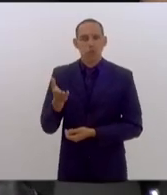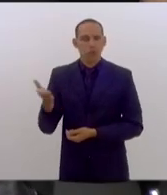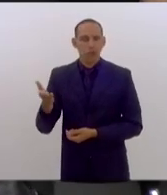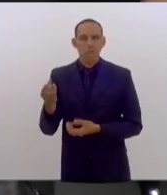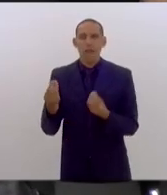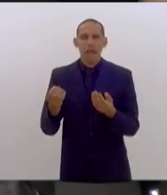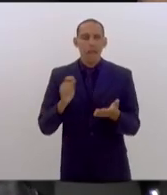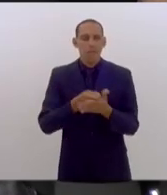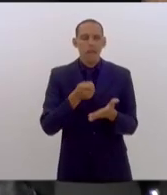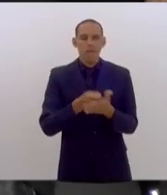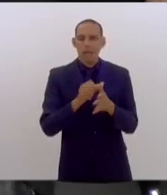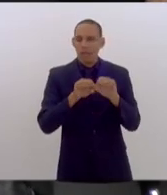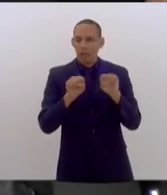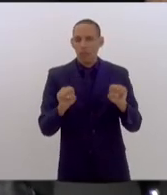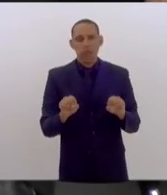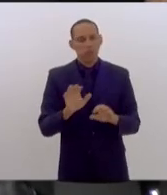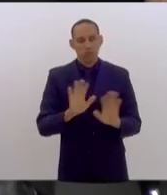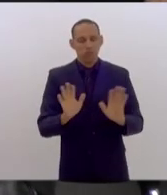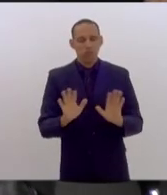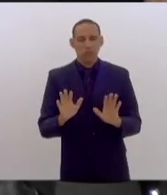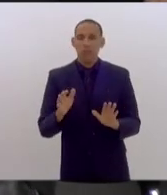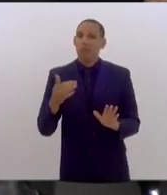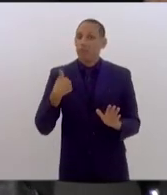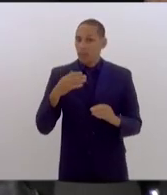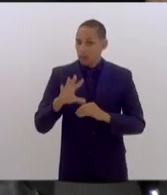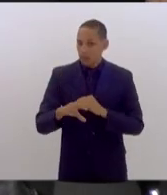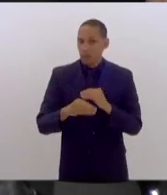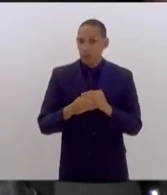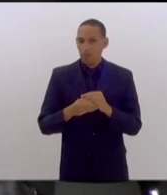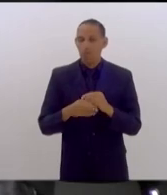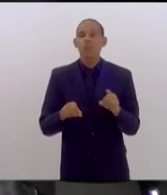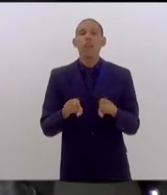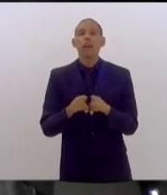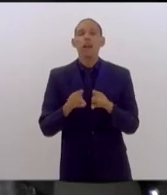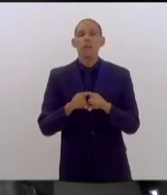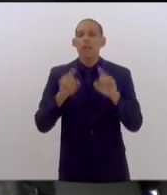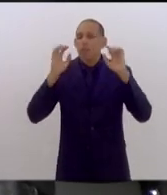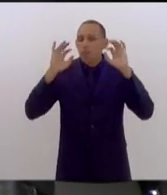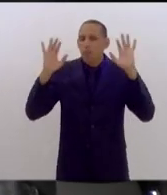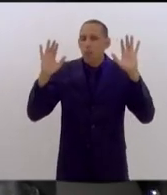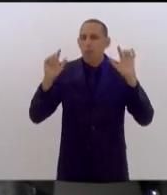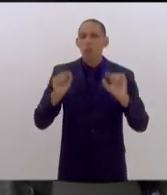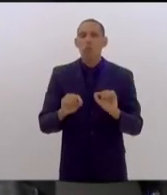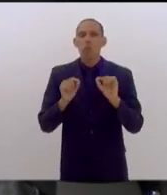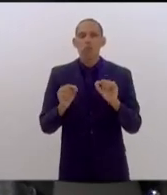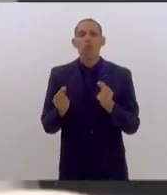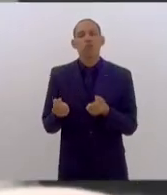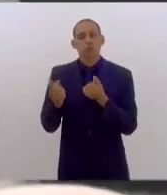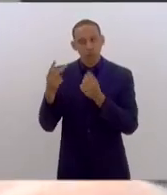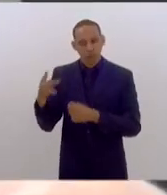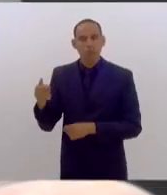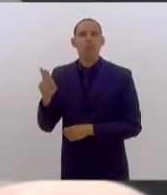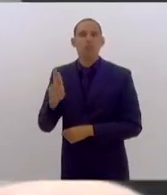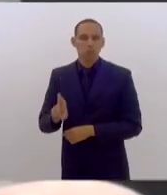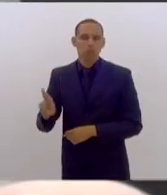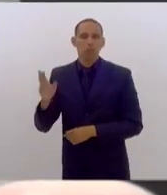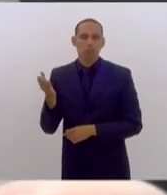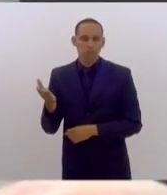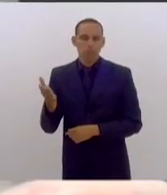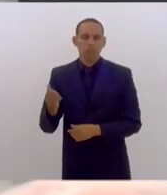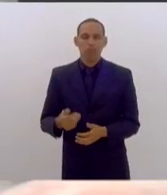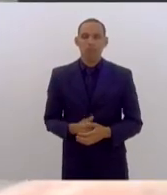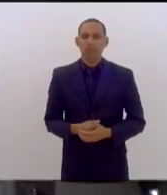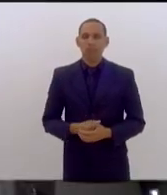custeio da operação do sistema E aí eu aqui tá adicionaria E que levem em conta o poder aquisitivo do